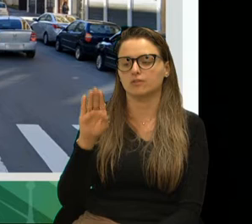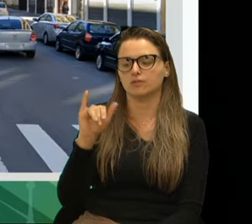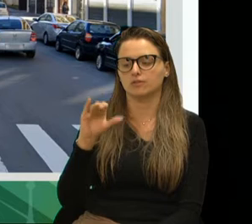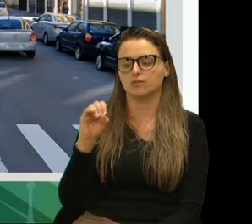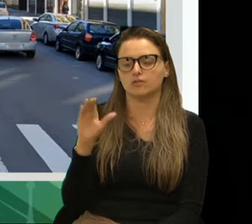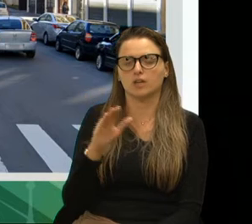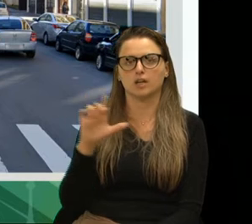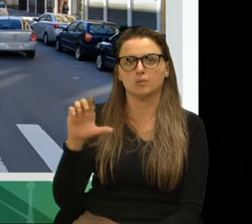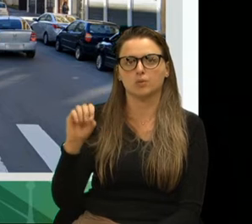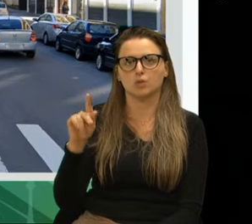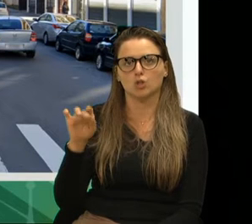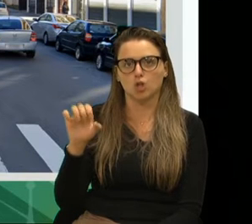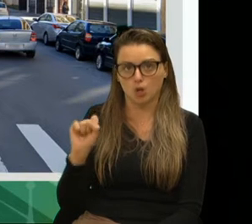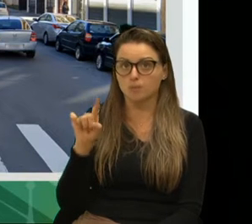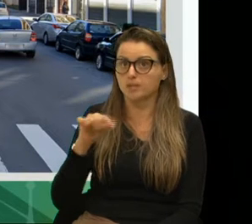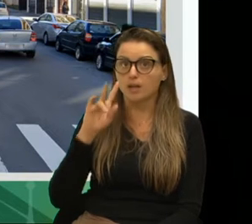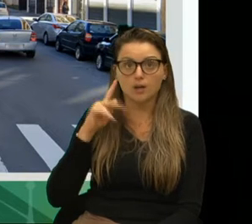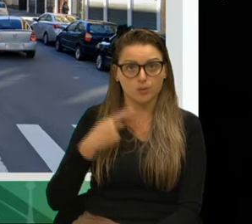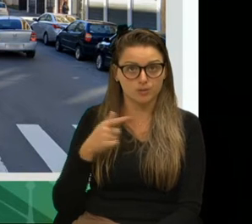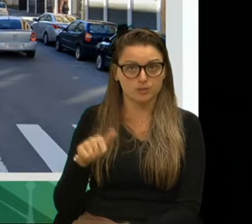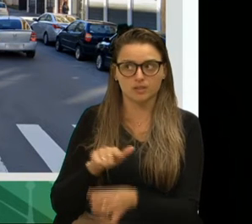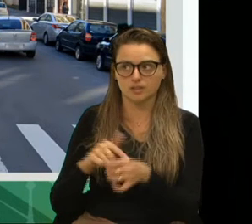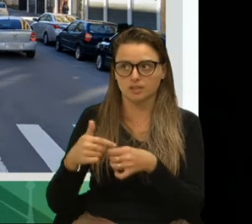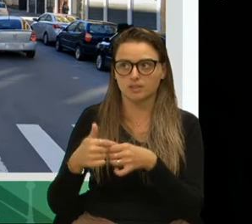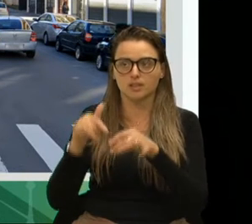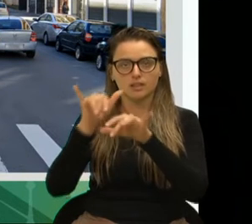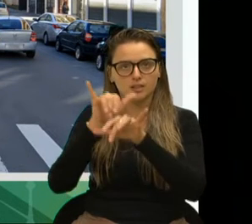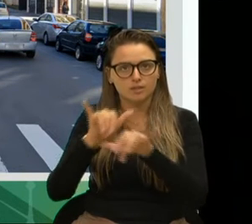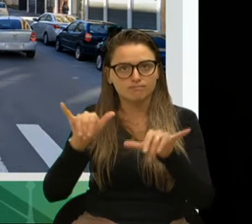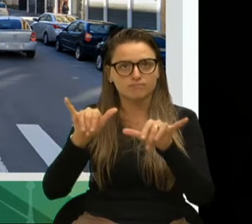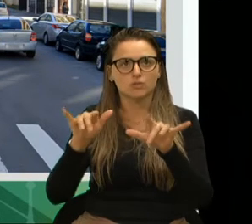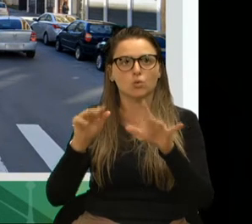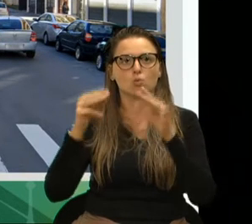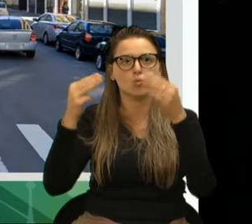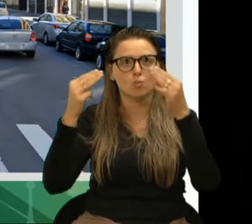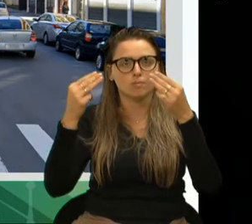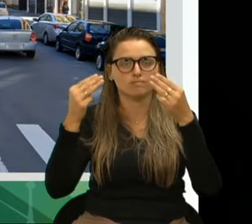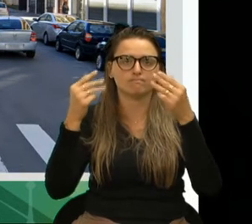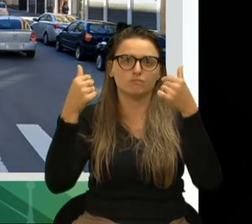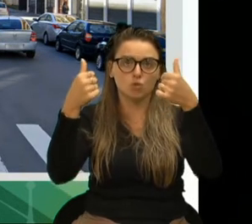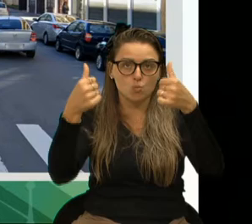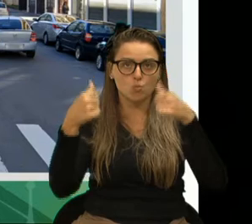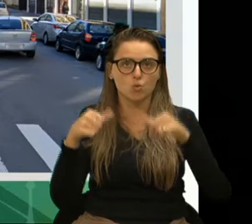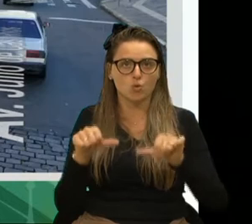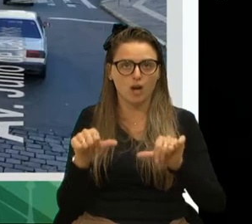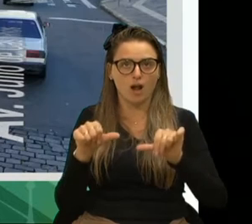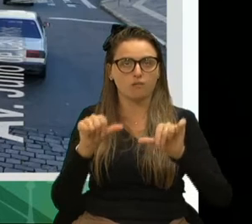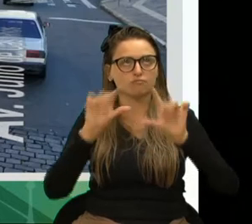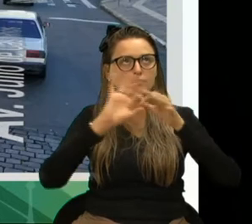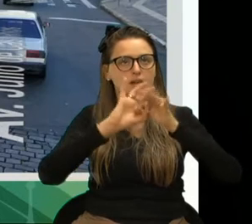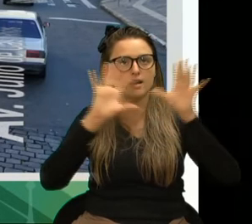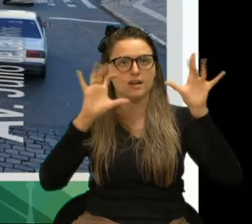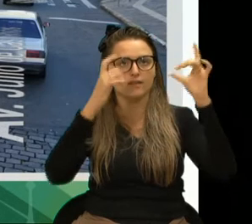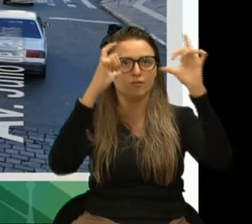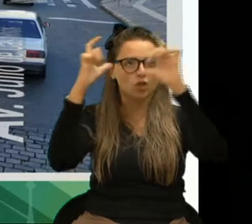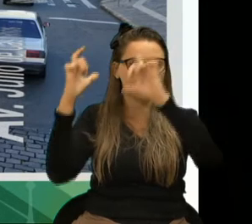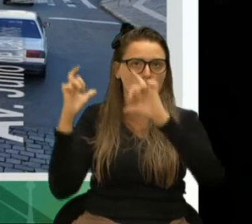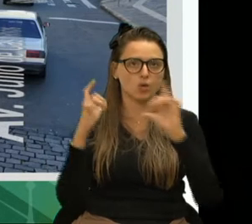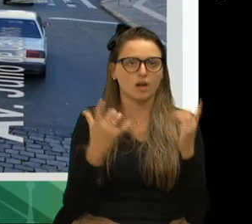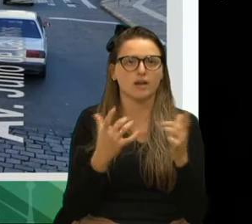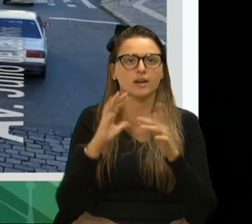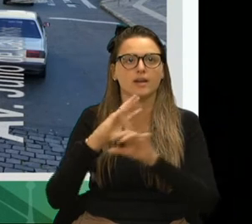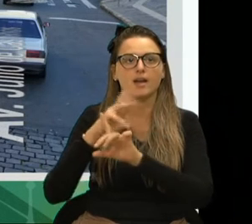expressão da nossa cidade, que está se expandindo, né, com murais a céu aberto. É uma nova maneira. A